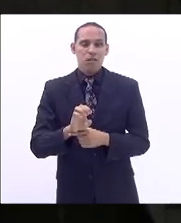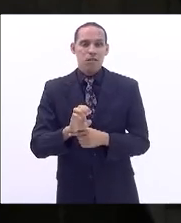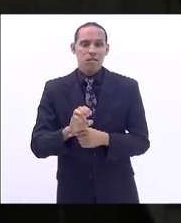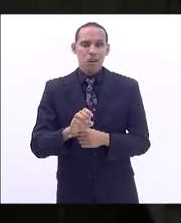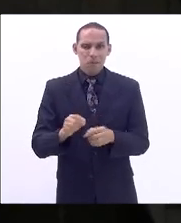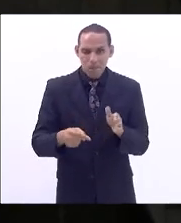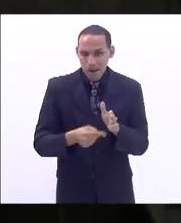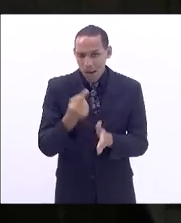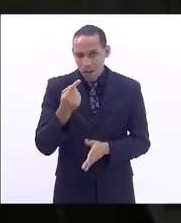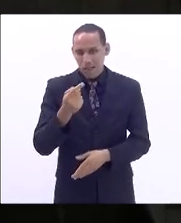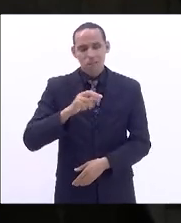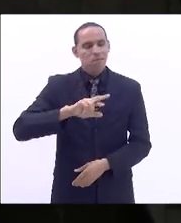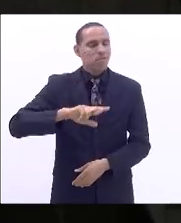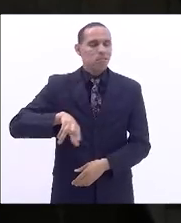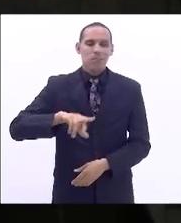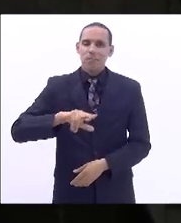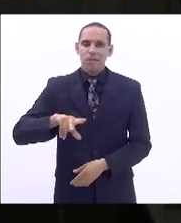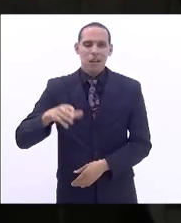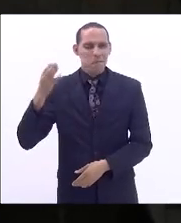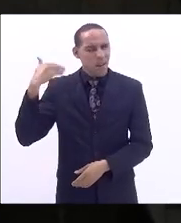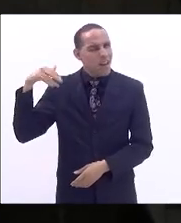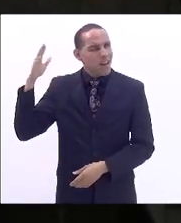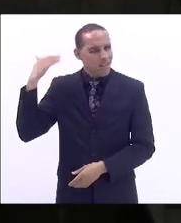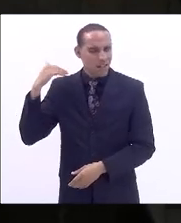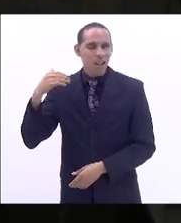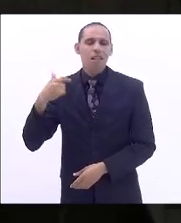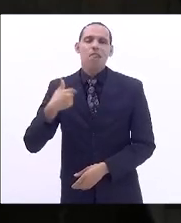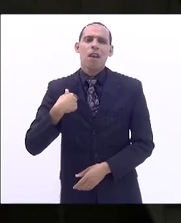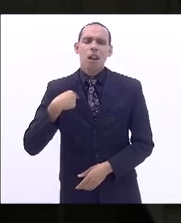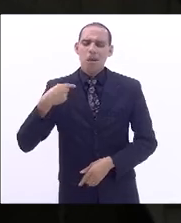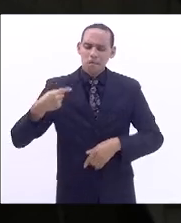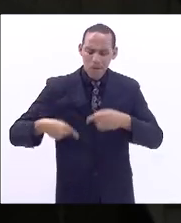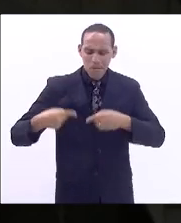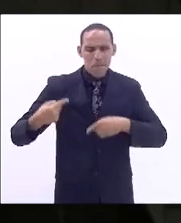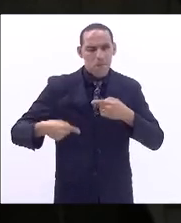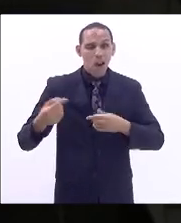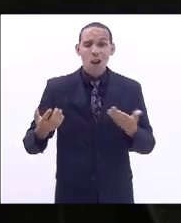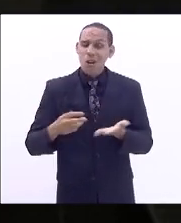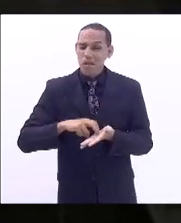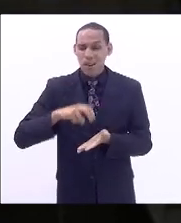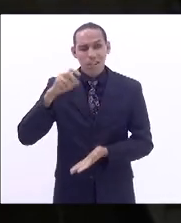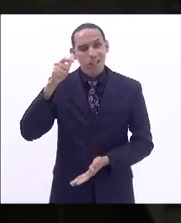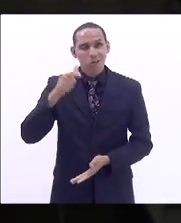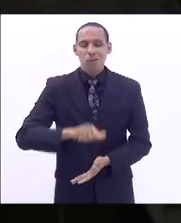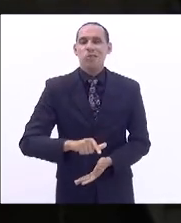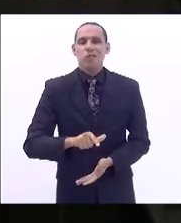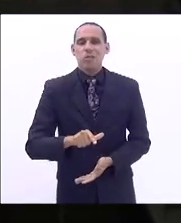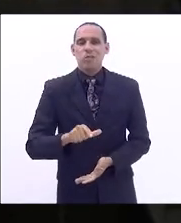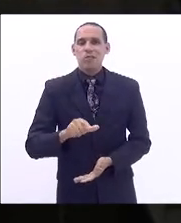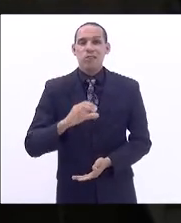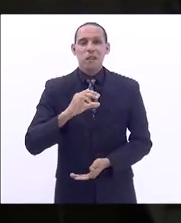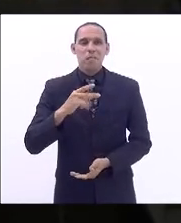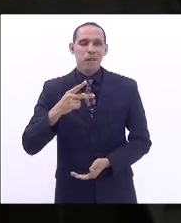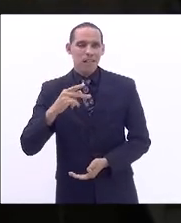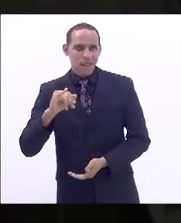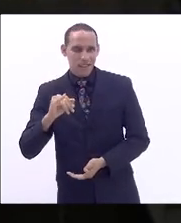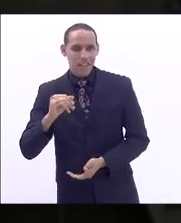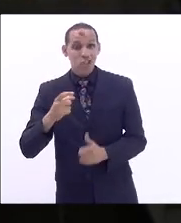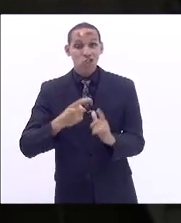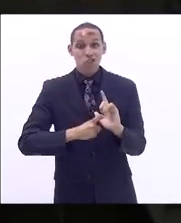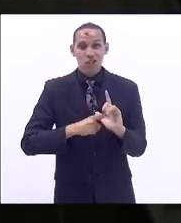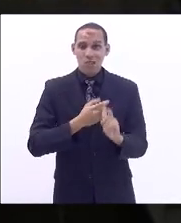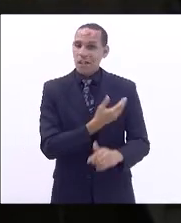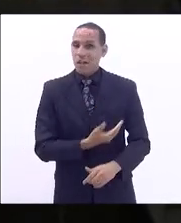não é a primeira vez debate Na legislatura passada inteira e hoje de manhã voltei de bater na CPI da dívida pública